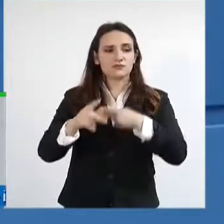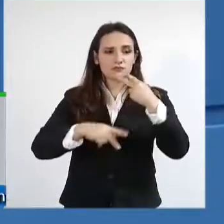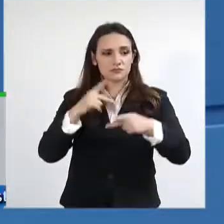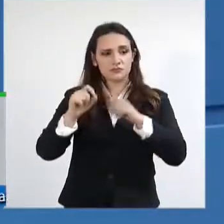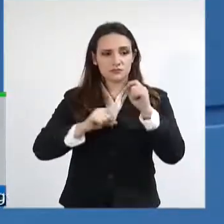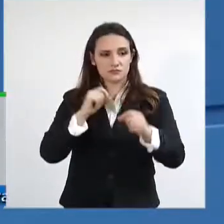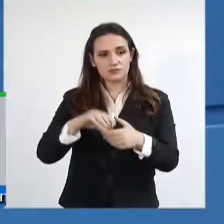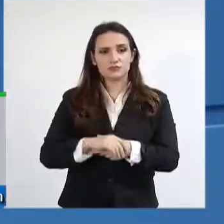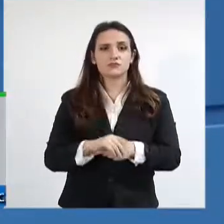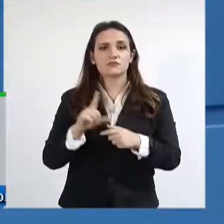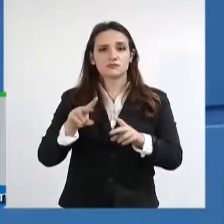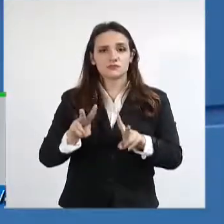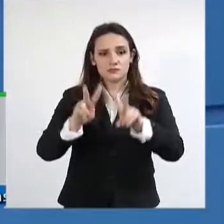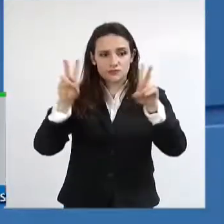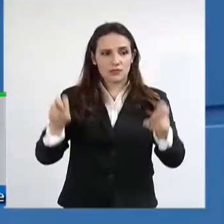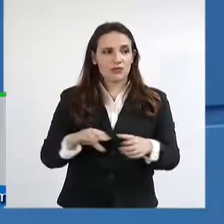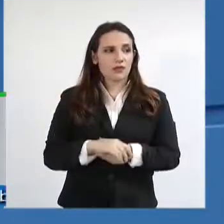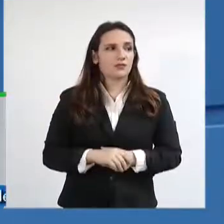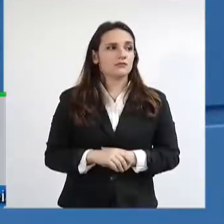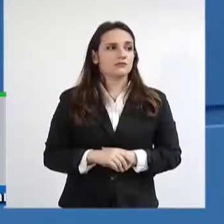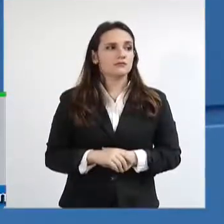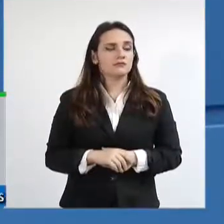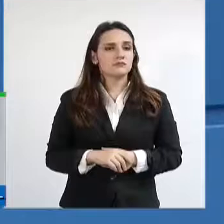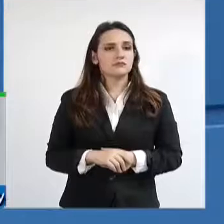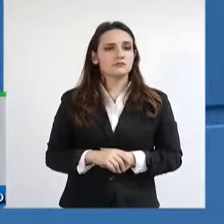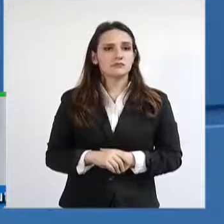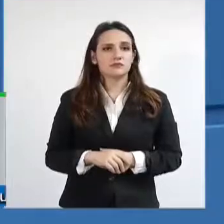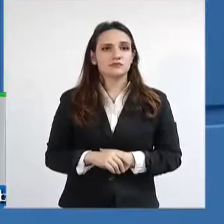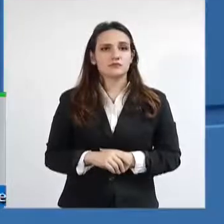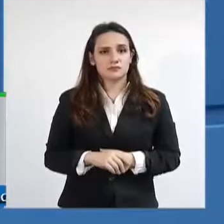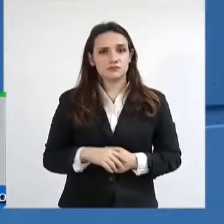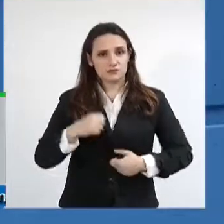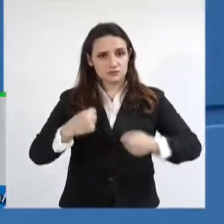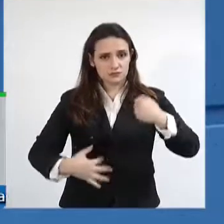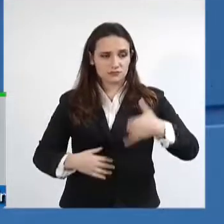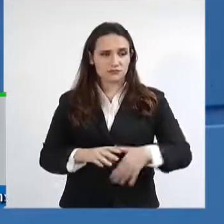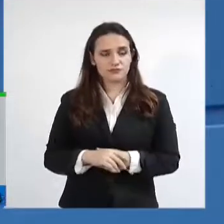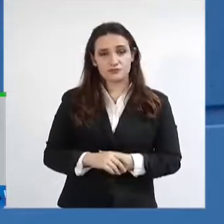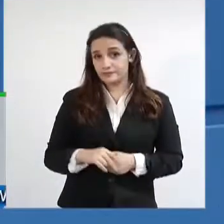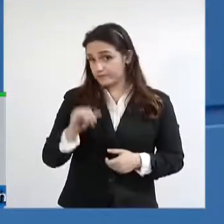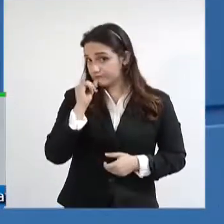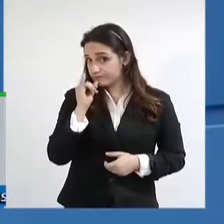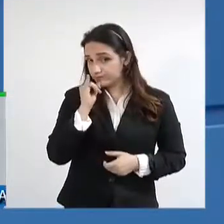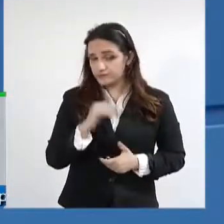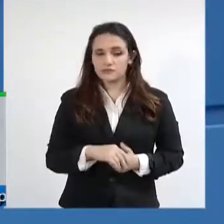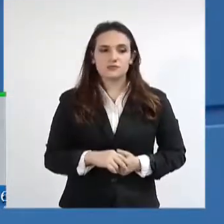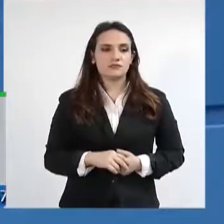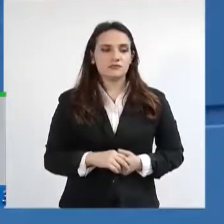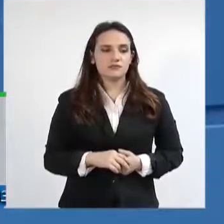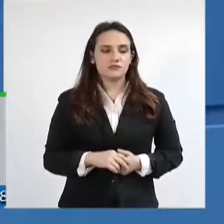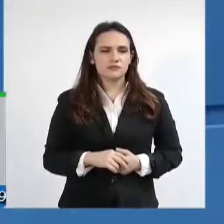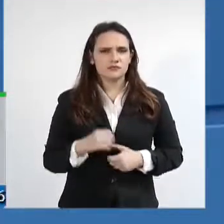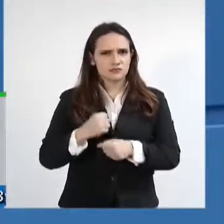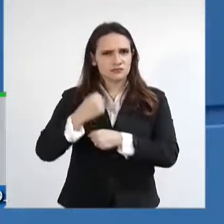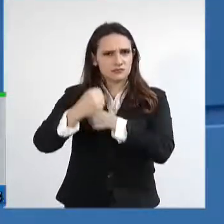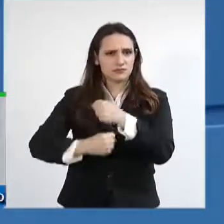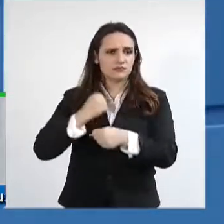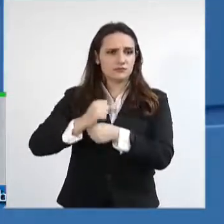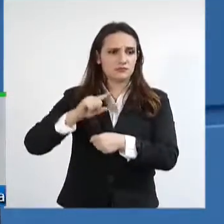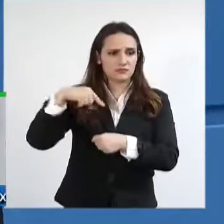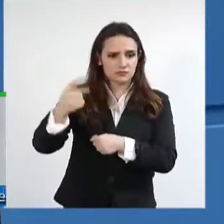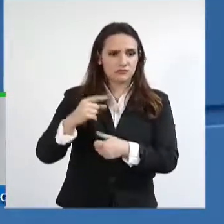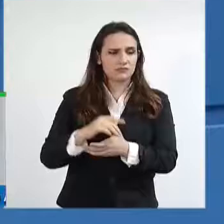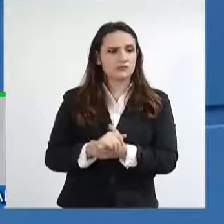oportunidade para trazer esse tema para o seu discurso, por exemplo, nós temos no ano que vem